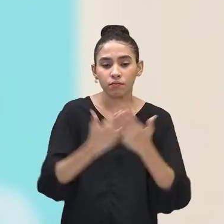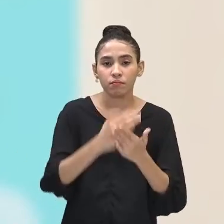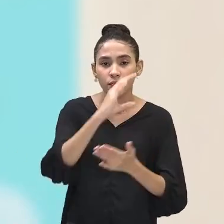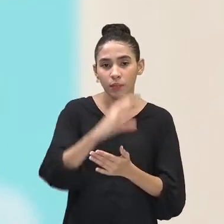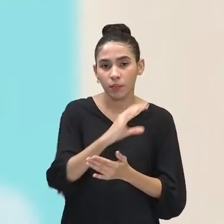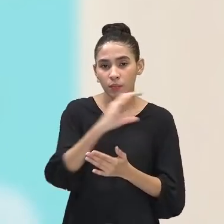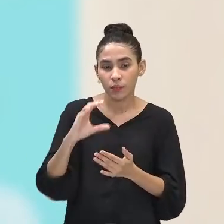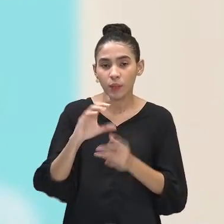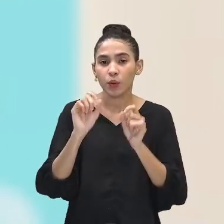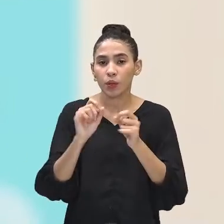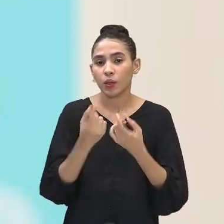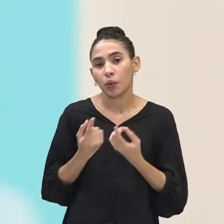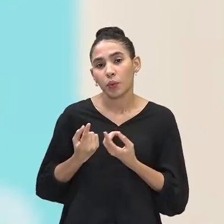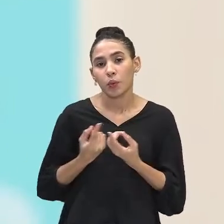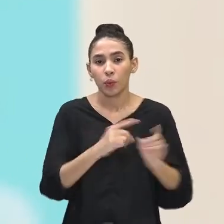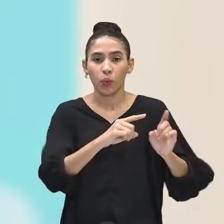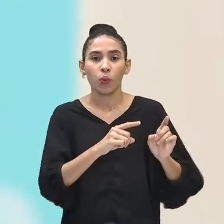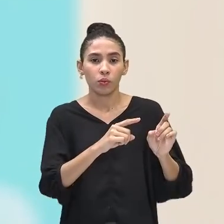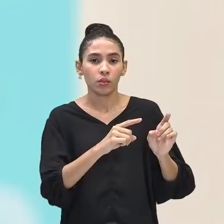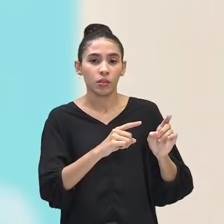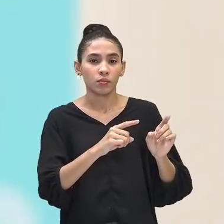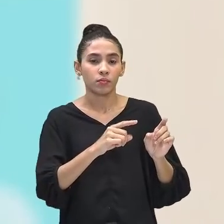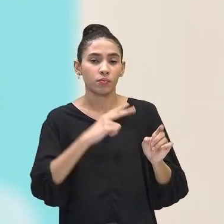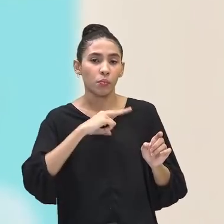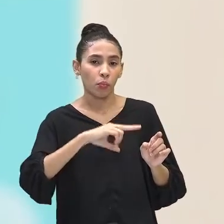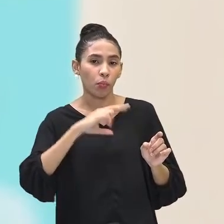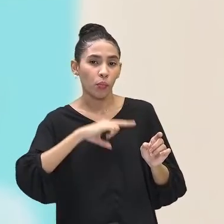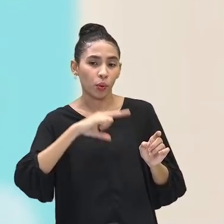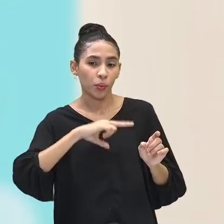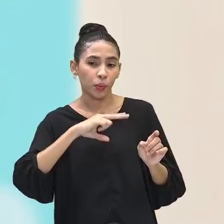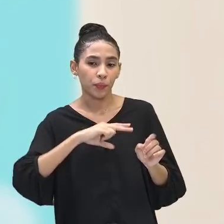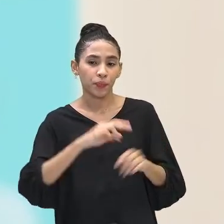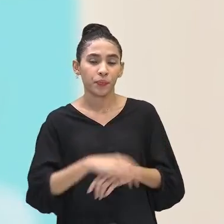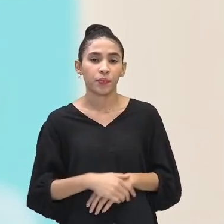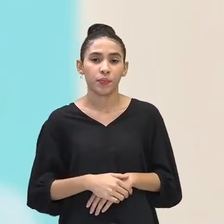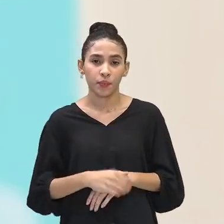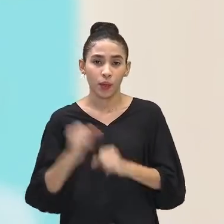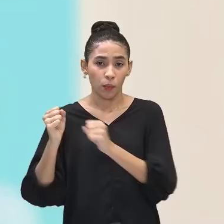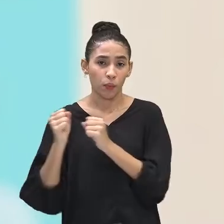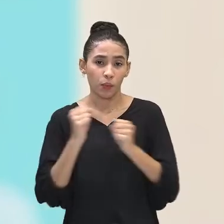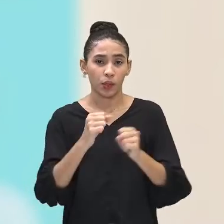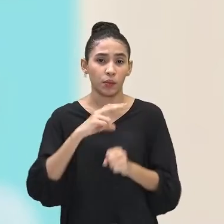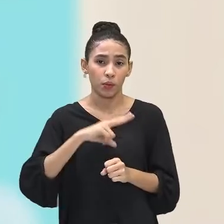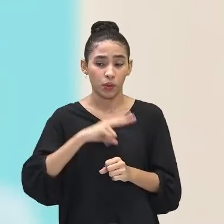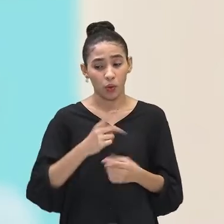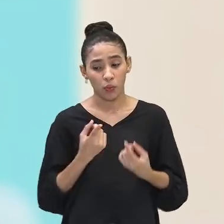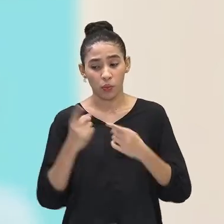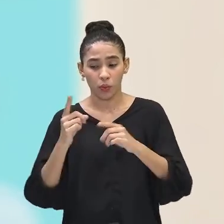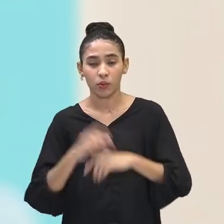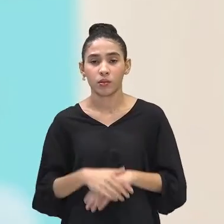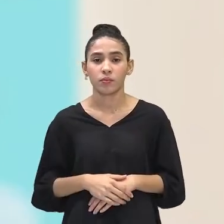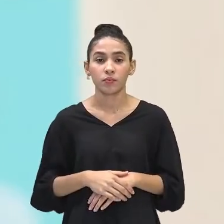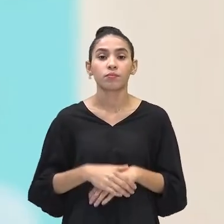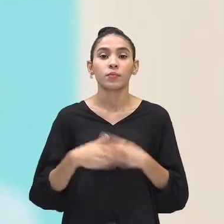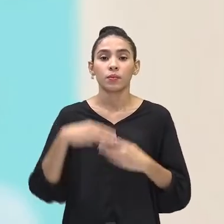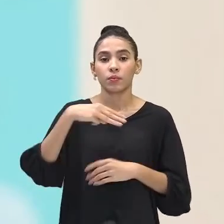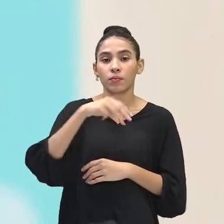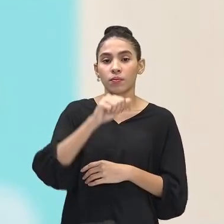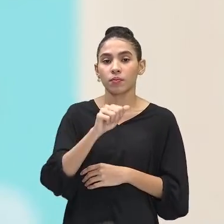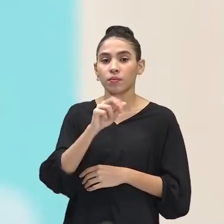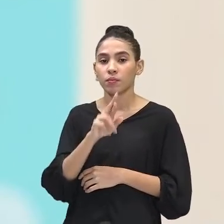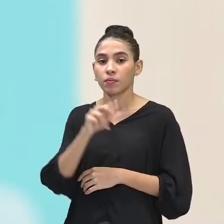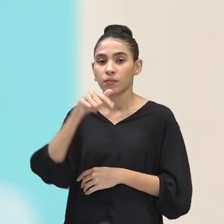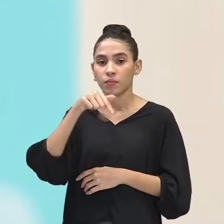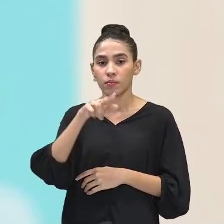uma situação contra a colônia, na verdade, contra o poder de Portugal. O que aconteceu? O Marquês de Pombal, quando viu